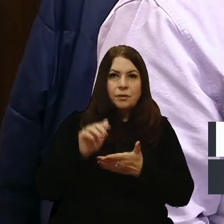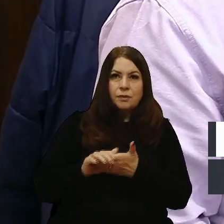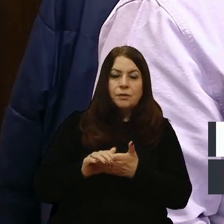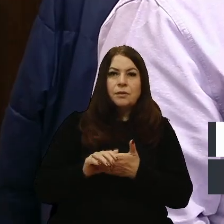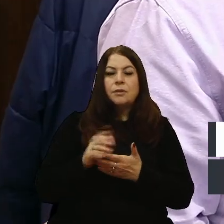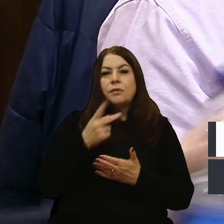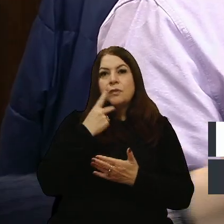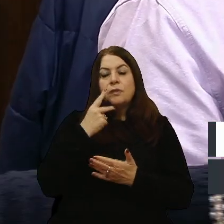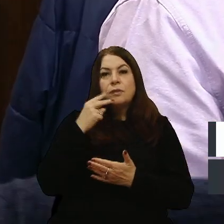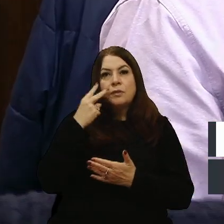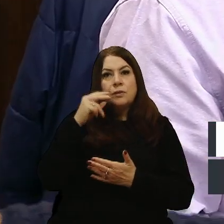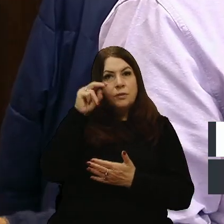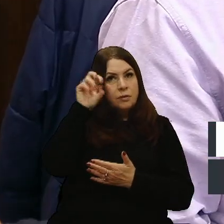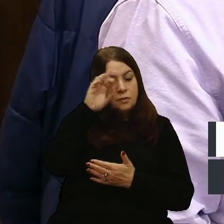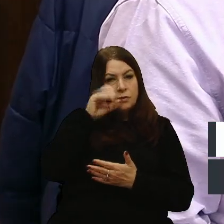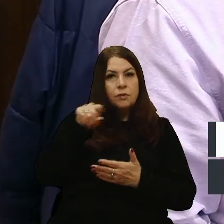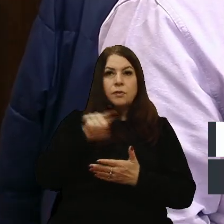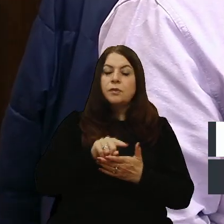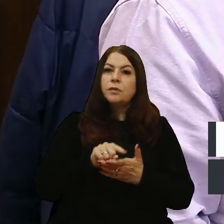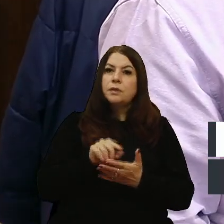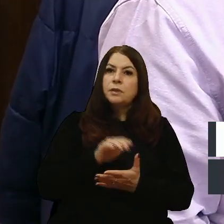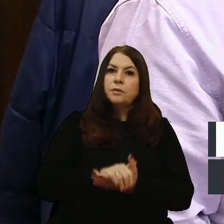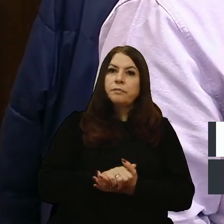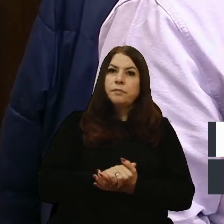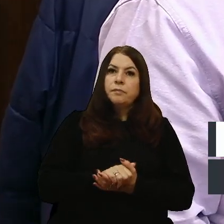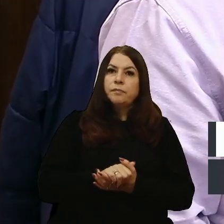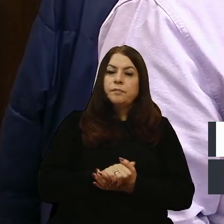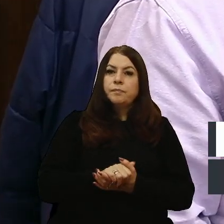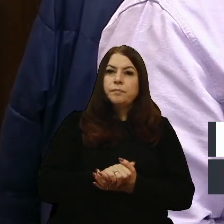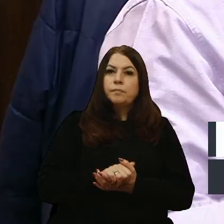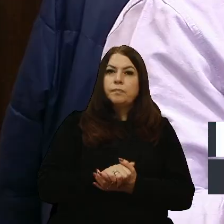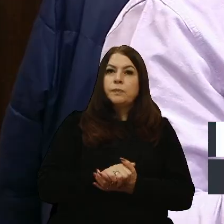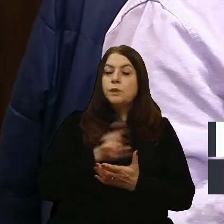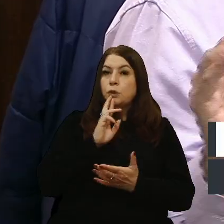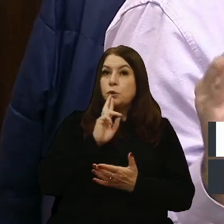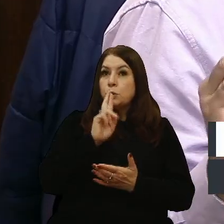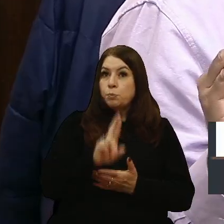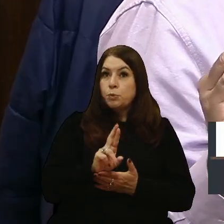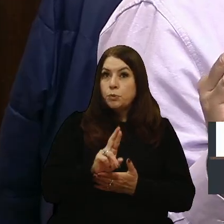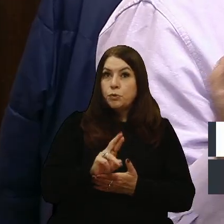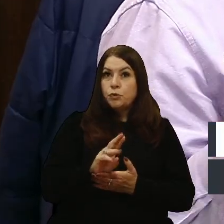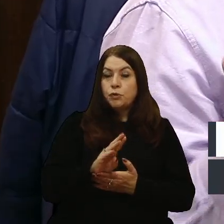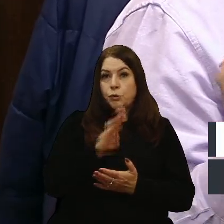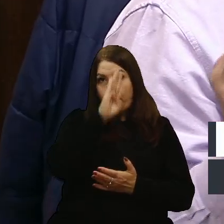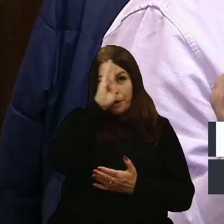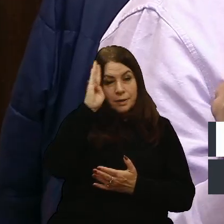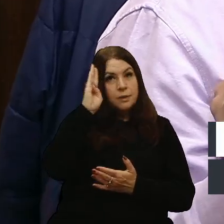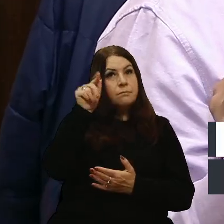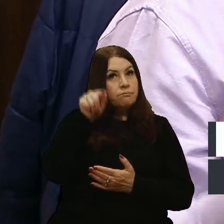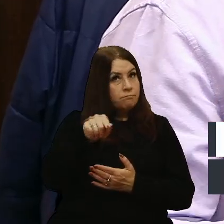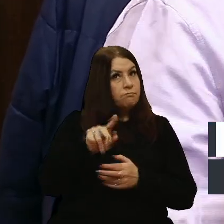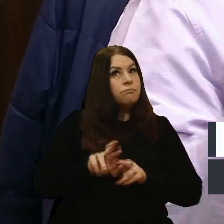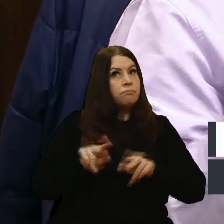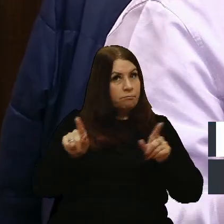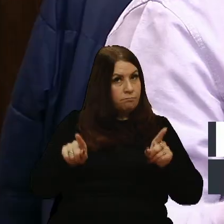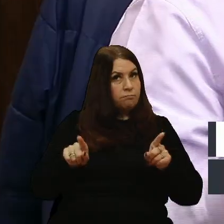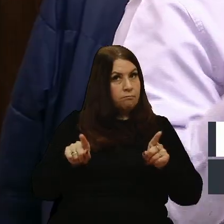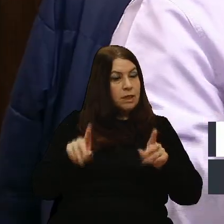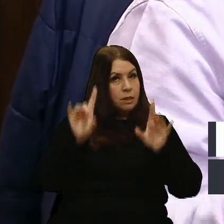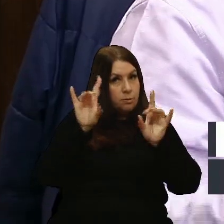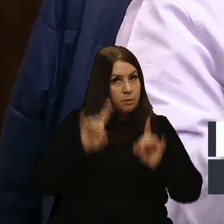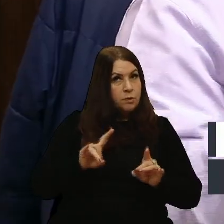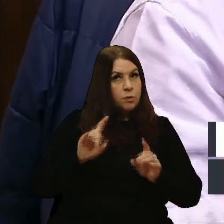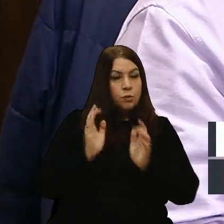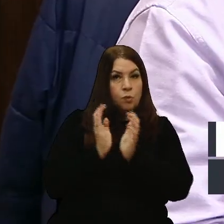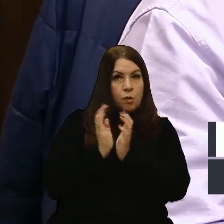vereador, Fiuza, que é absolutamente proativo e me responde, o Bressan. E acho que essa é uma diferença, especialmente